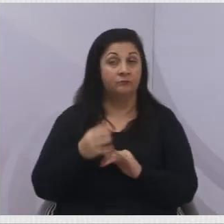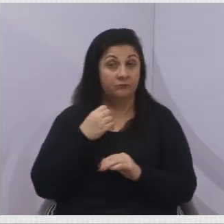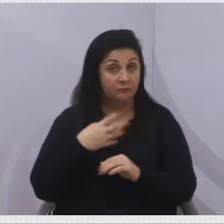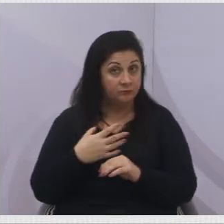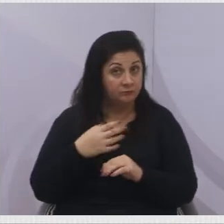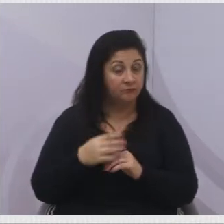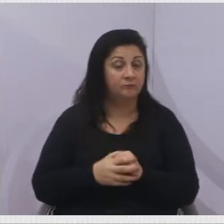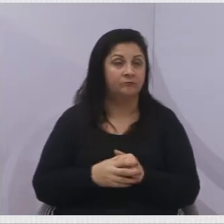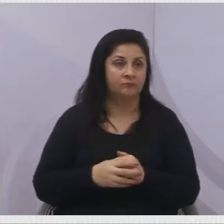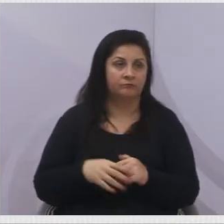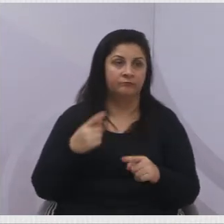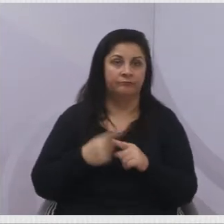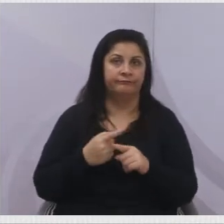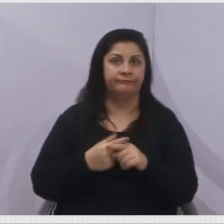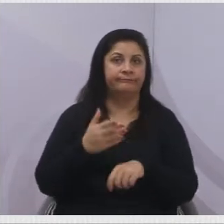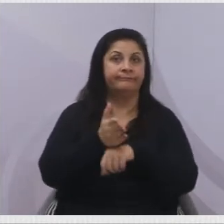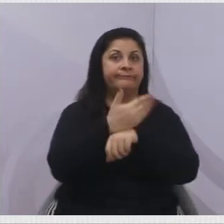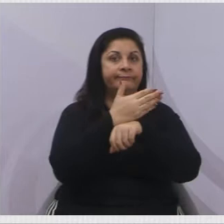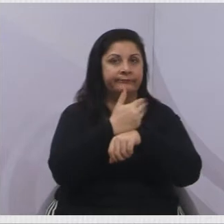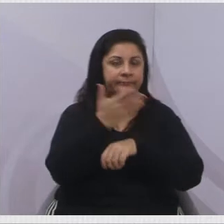de 3.928 para